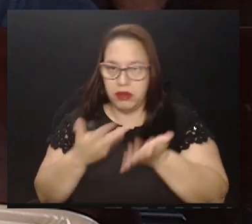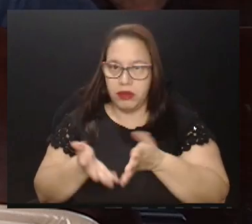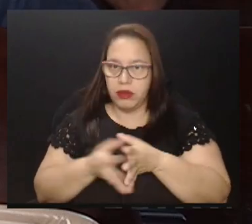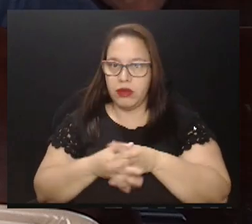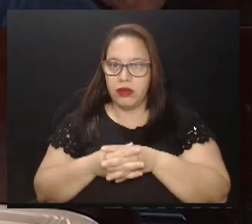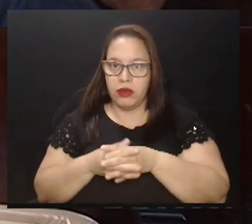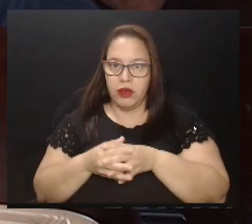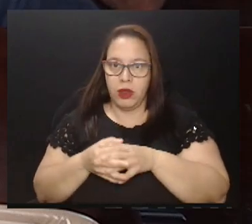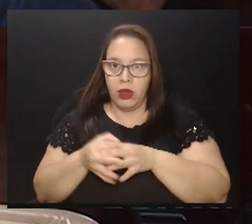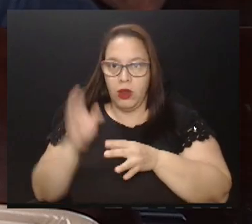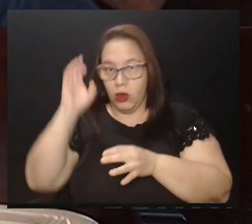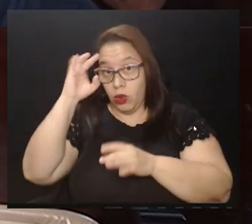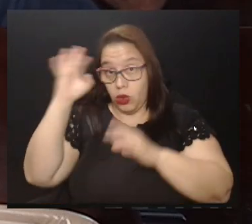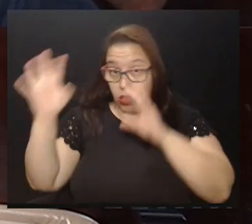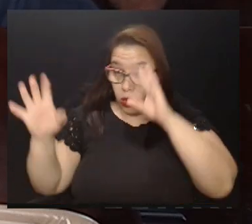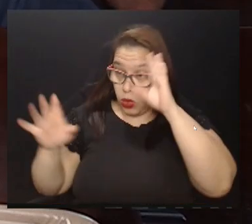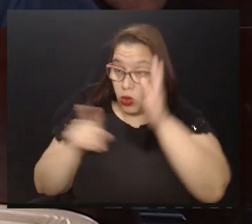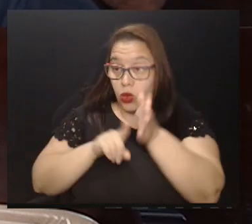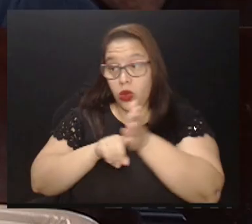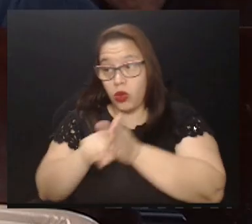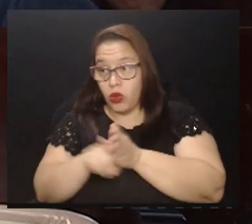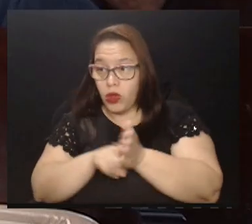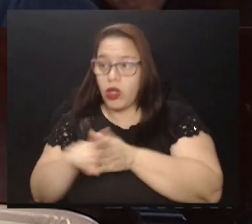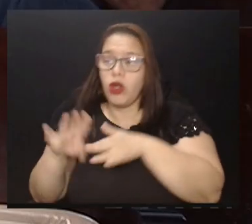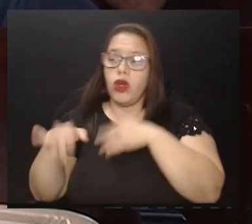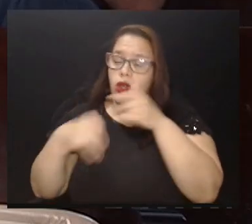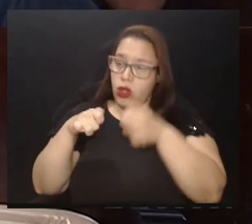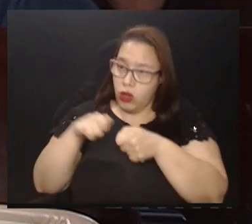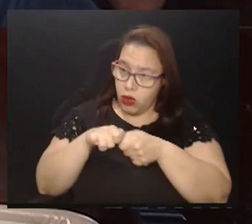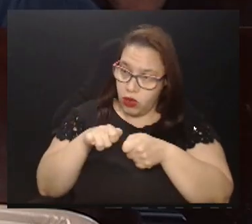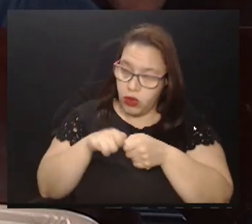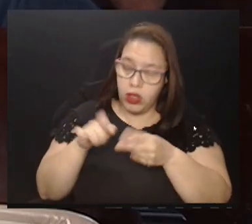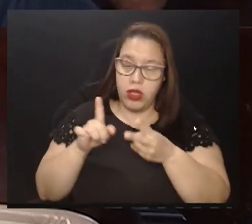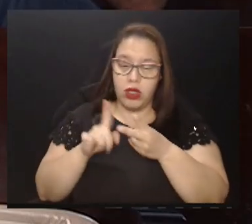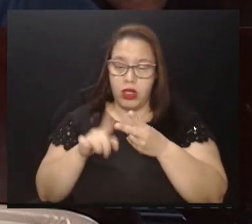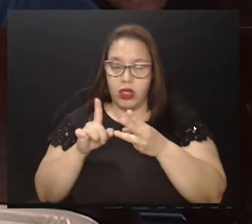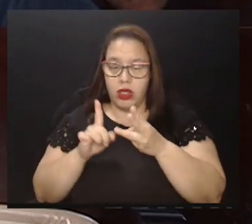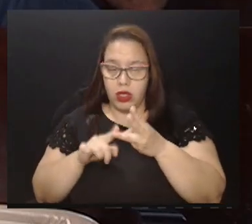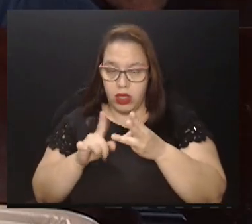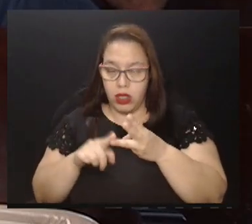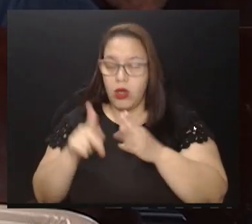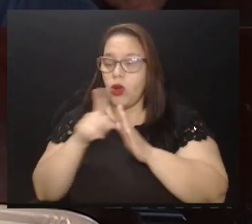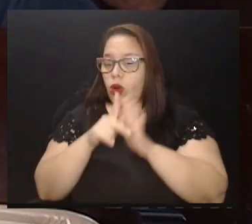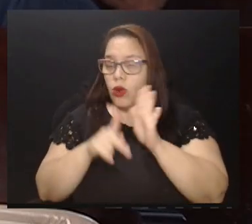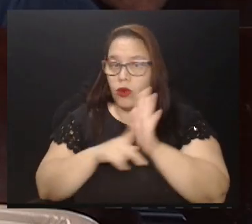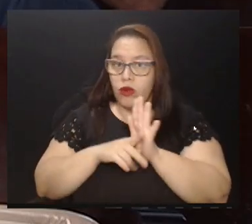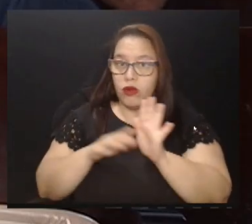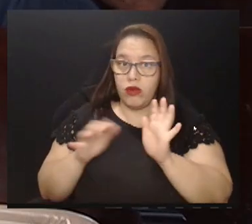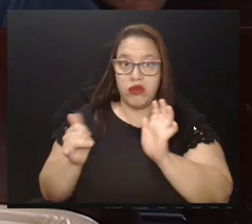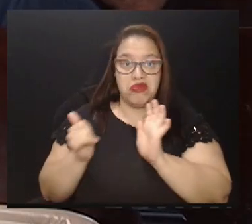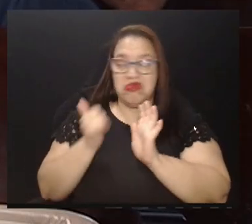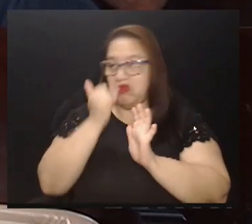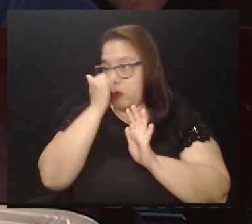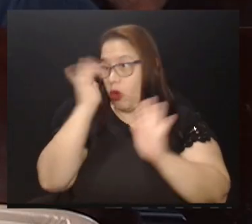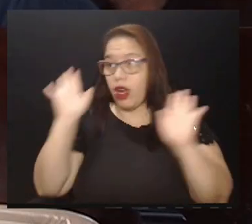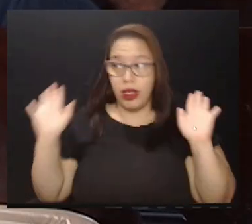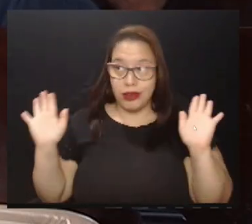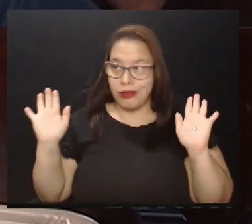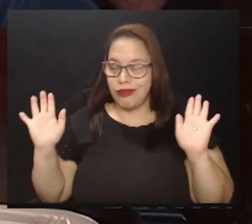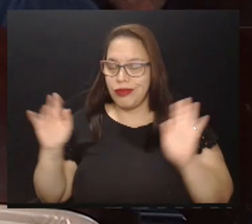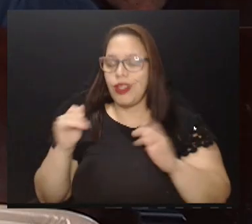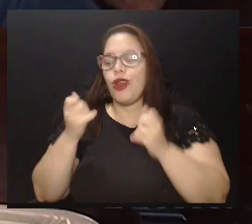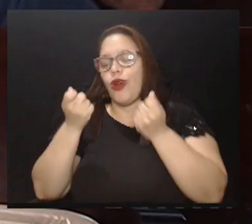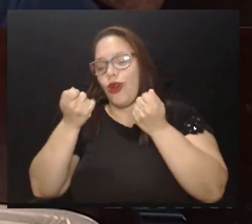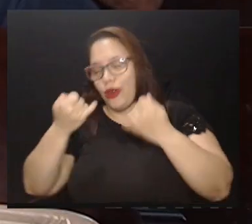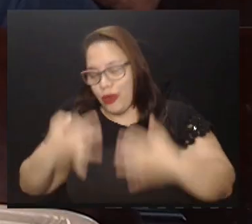uma pesquisa que eu desenvolvi, né? E projetos, né, que foram acidentais, né? Mas vou te contar um acidental.